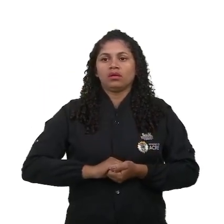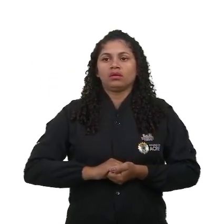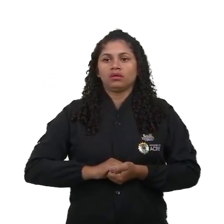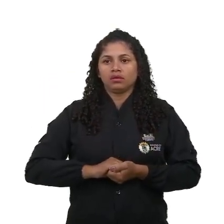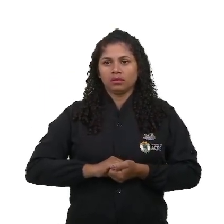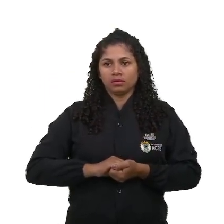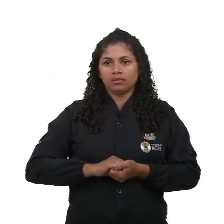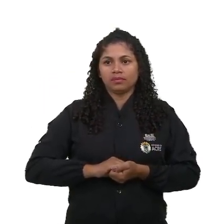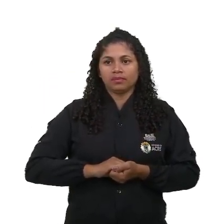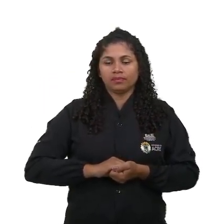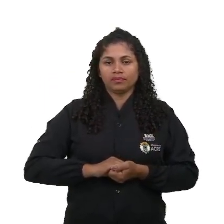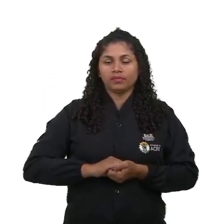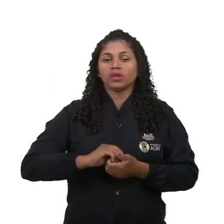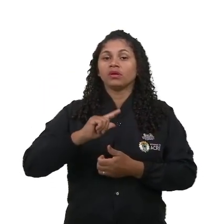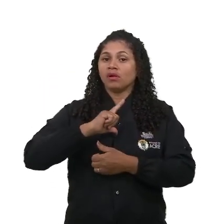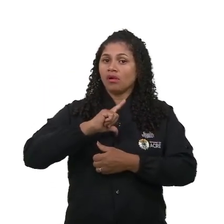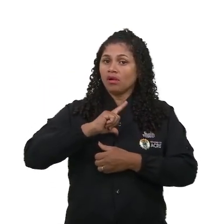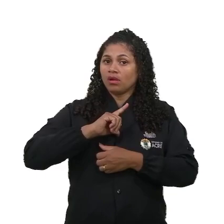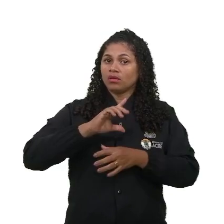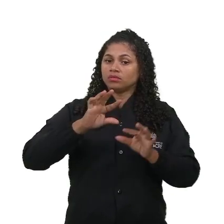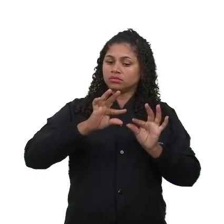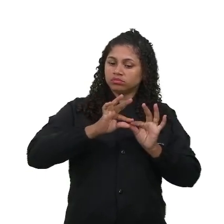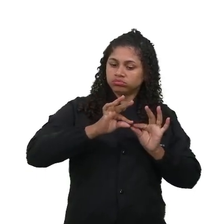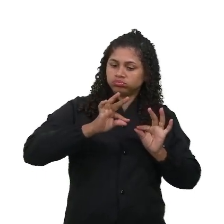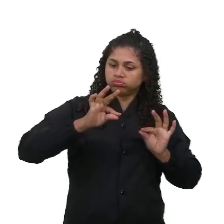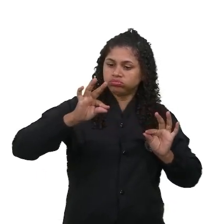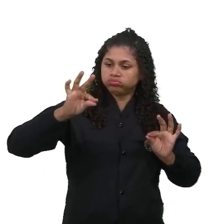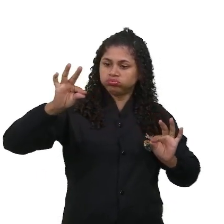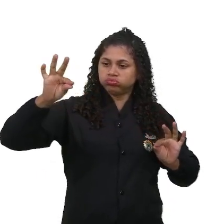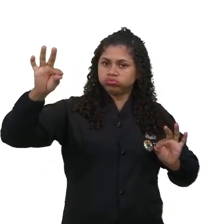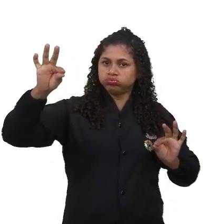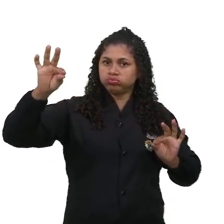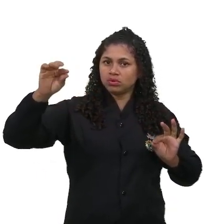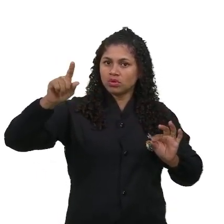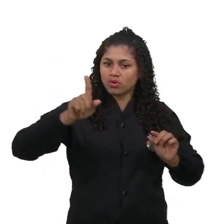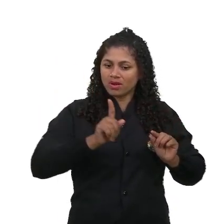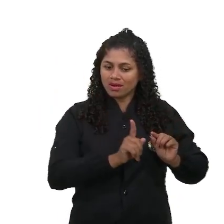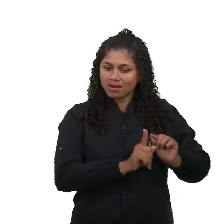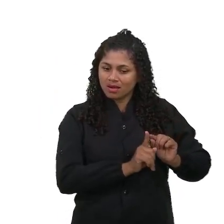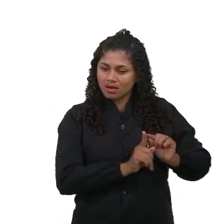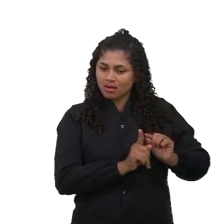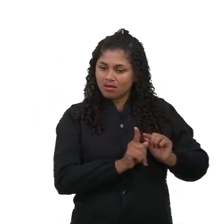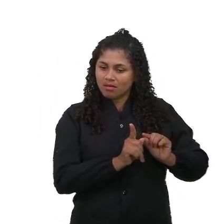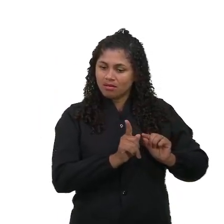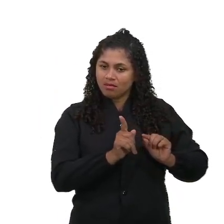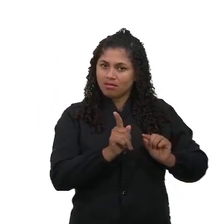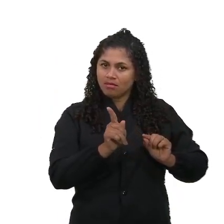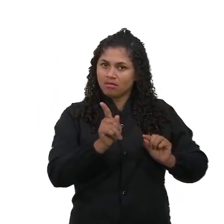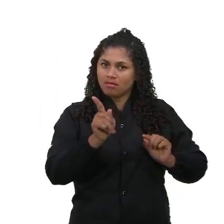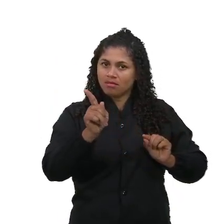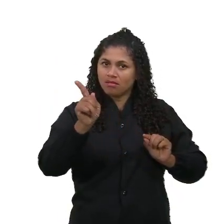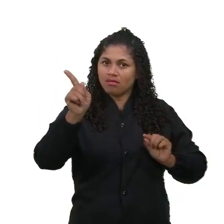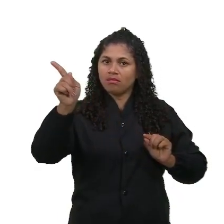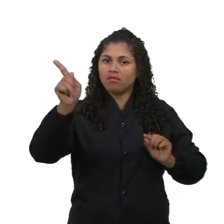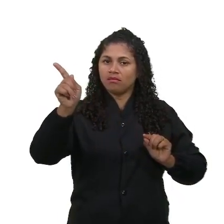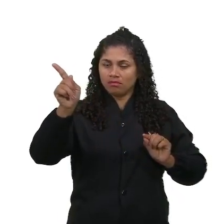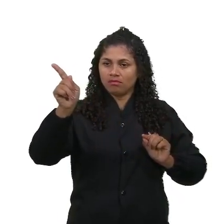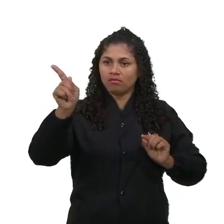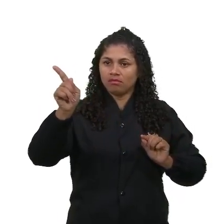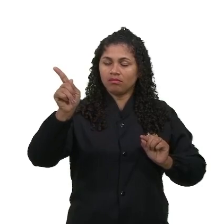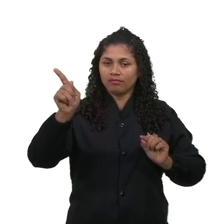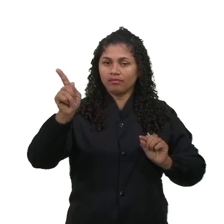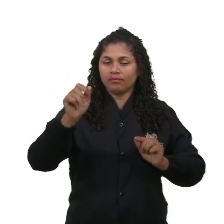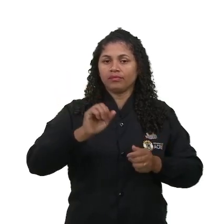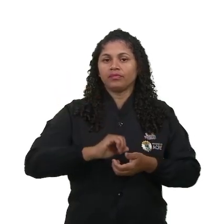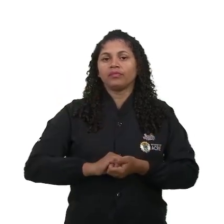um comprimento, uma direção e um sentido. E mais do que isso, um